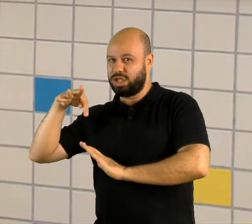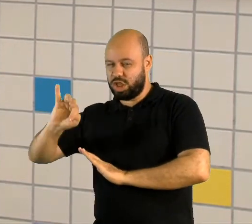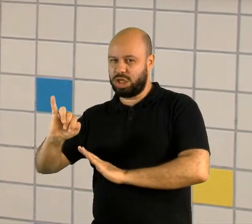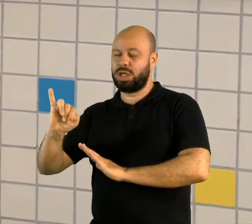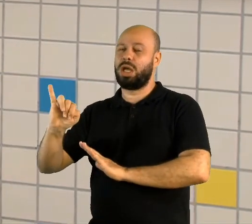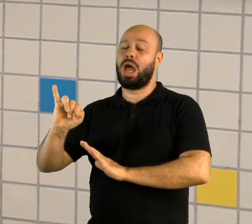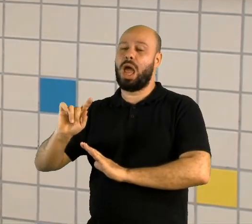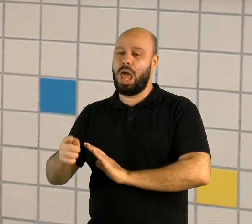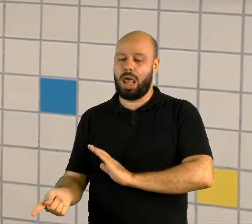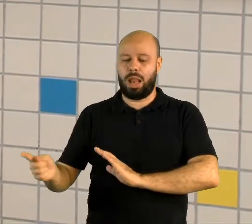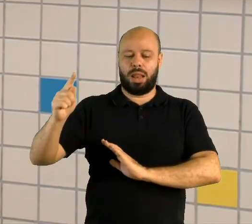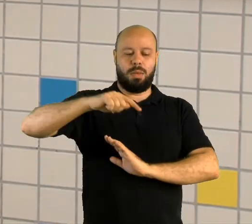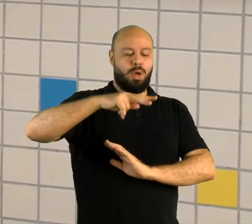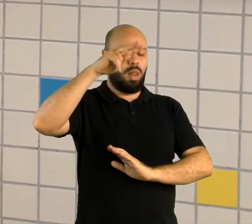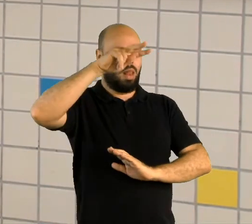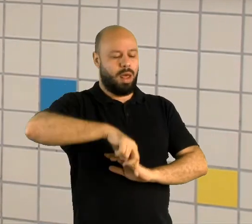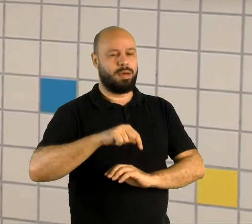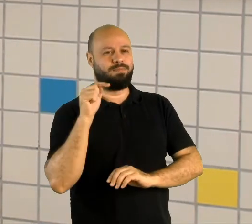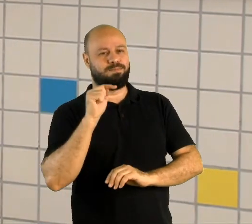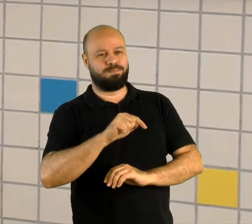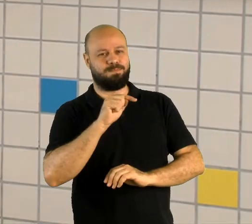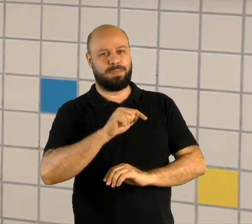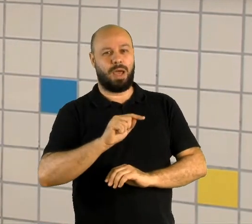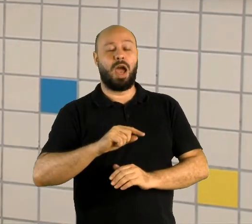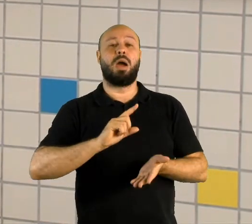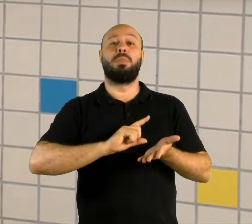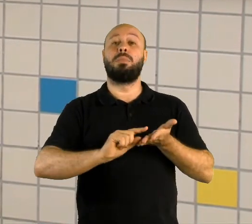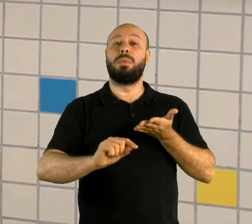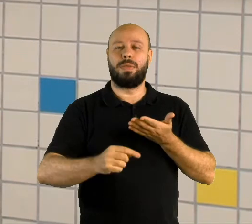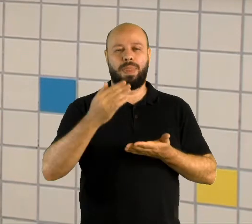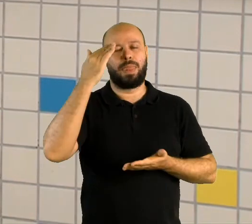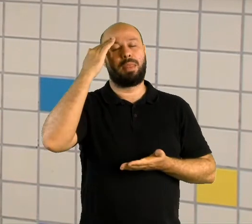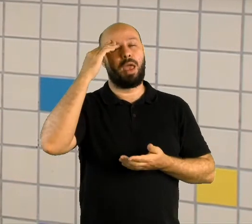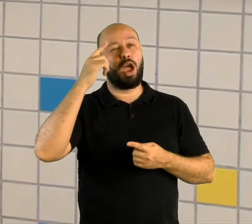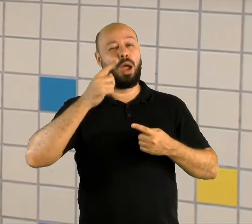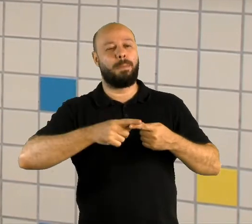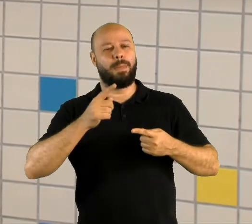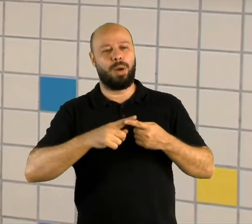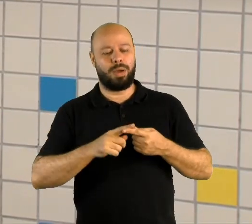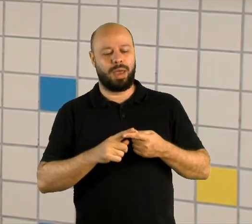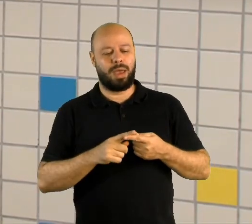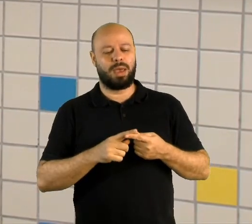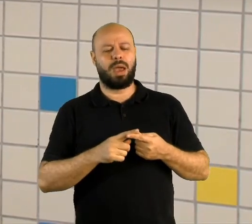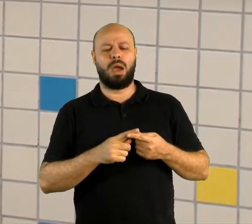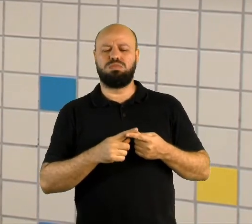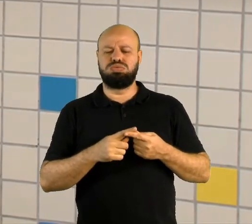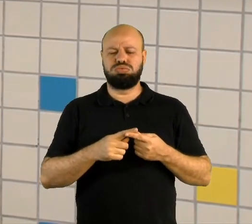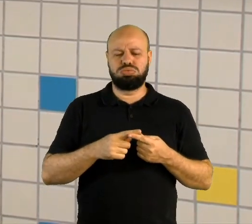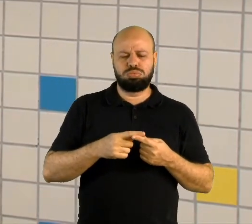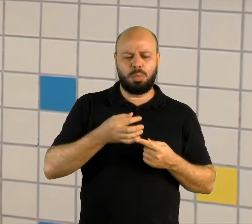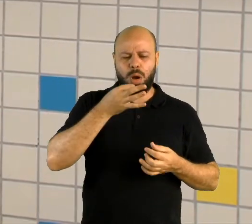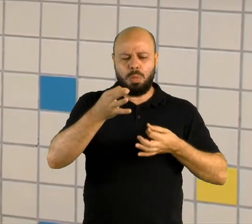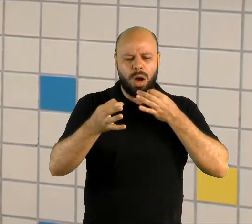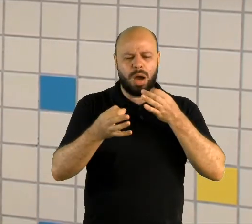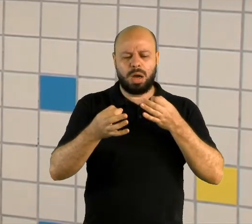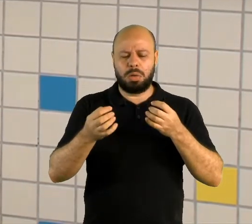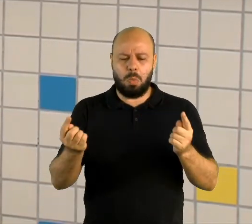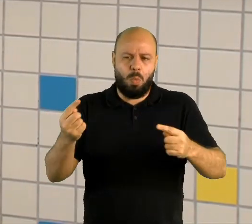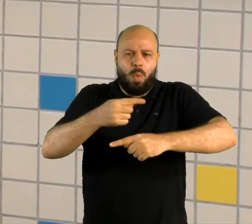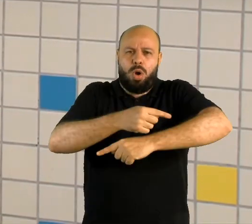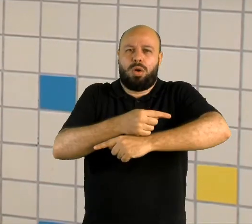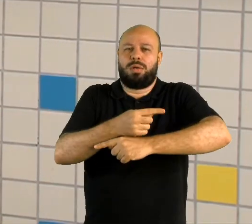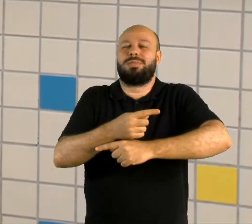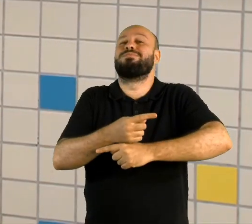desse artigo. Aí você vai conseguir ver por que ele tem argumentos contra, ele apresenta